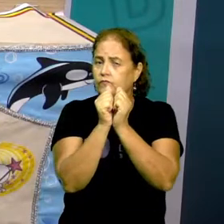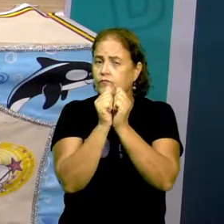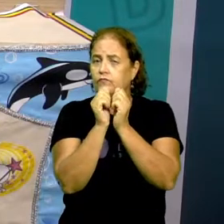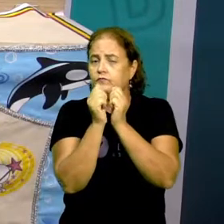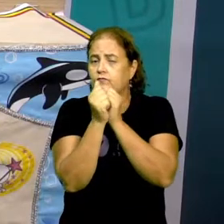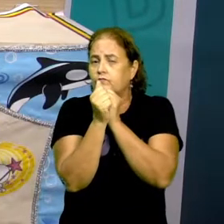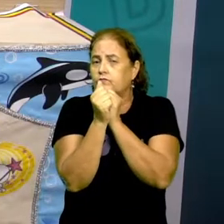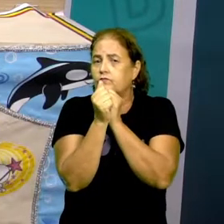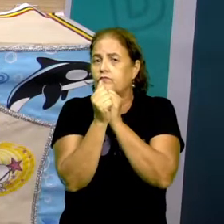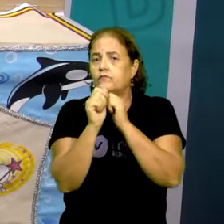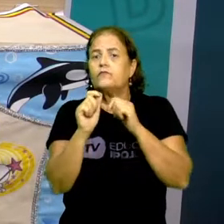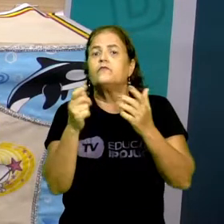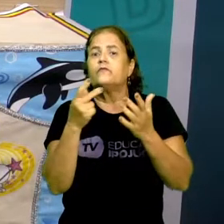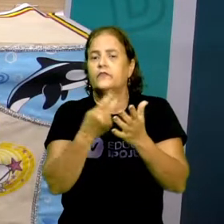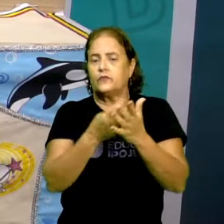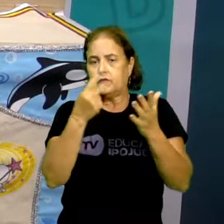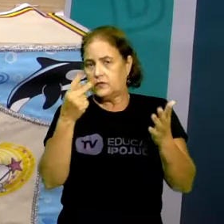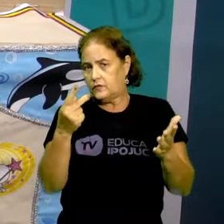vai acontecer com ela?